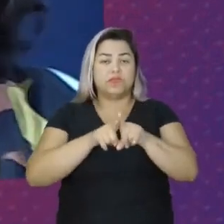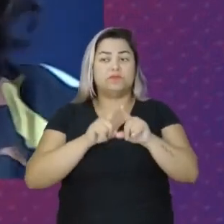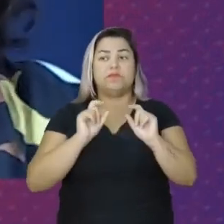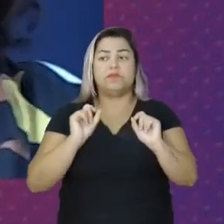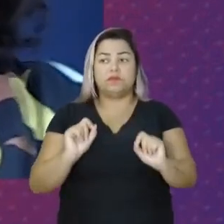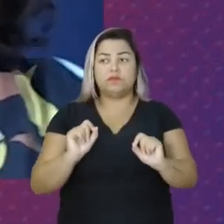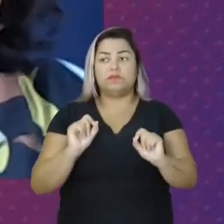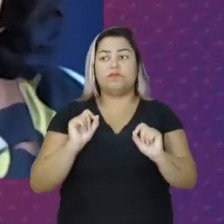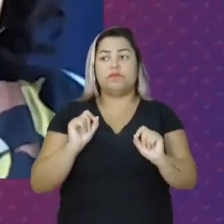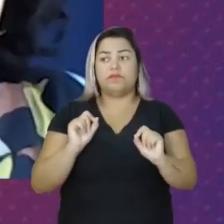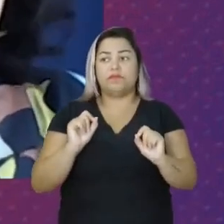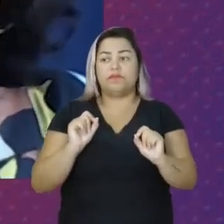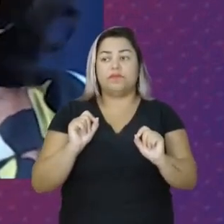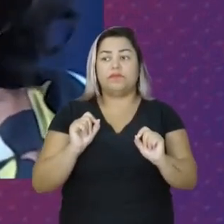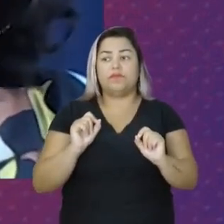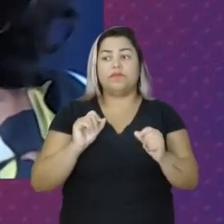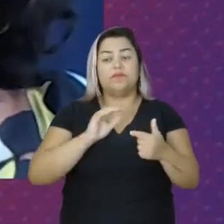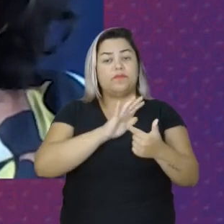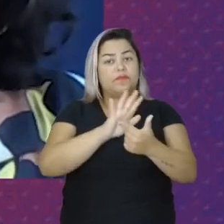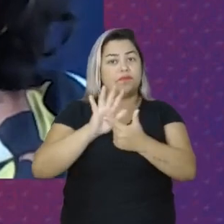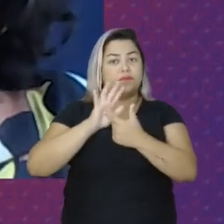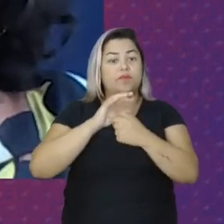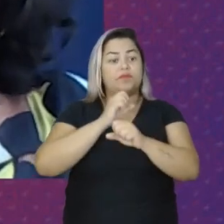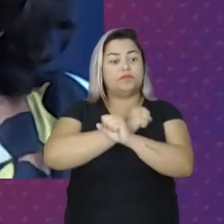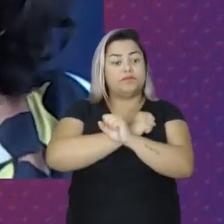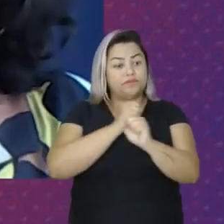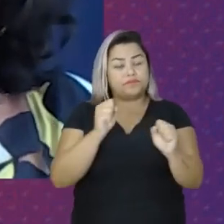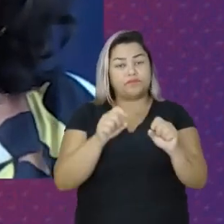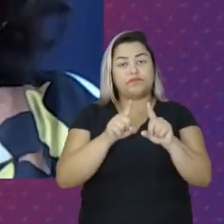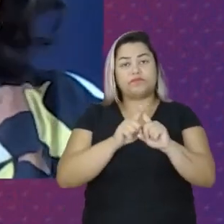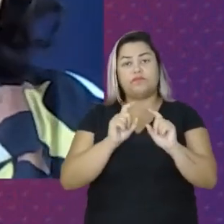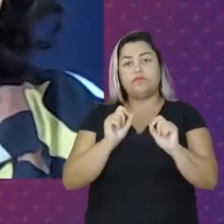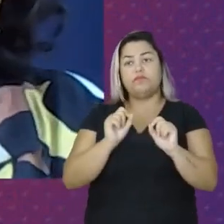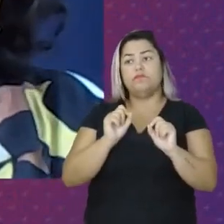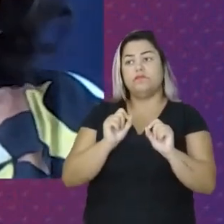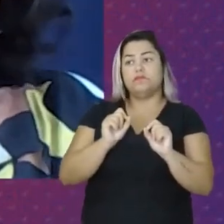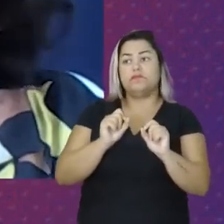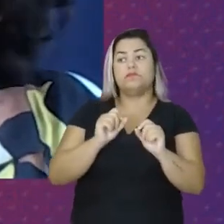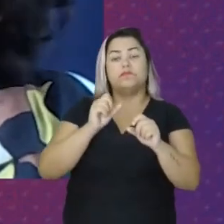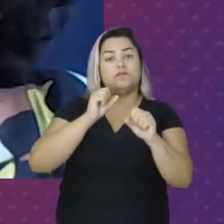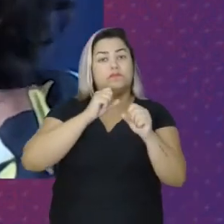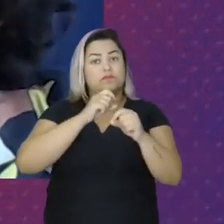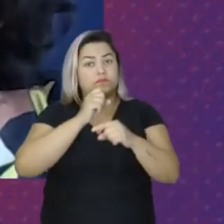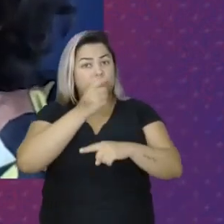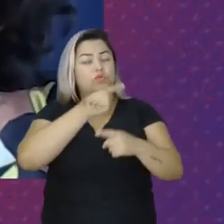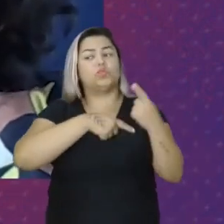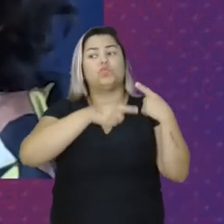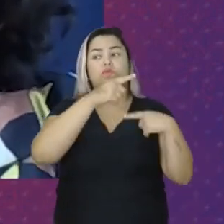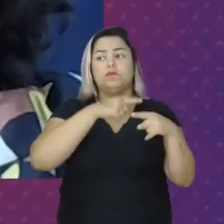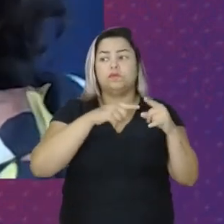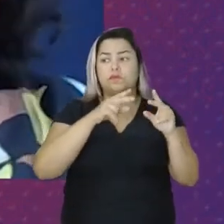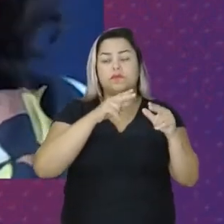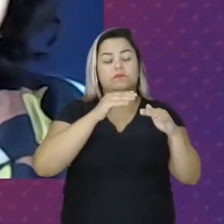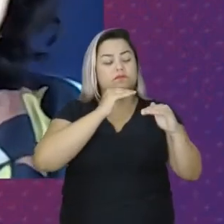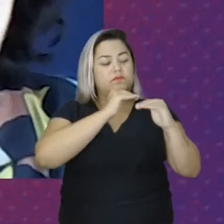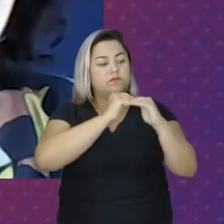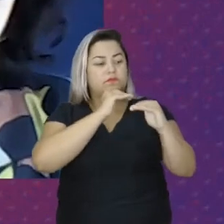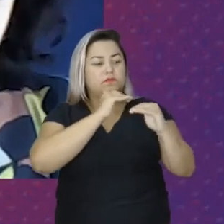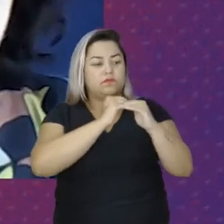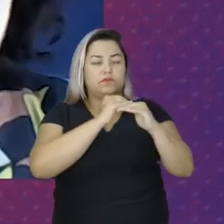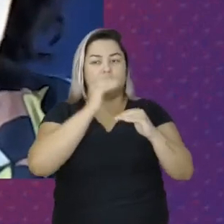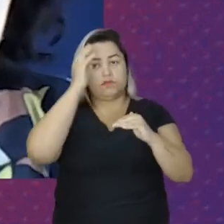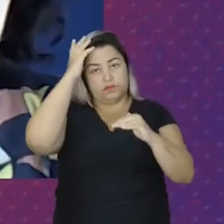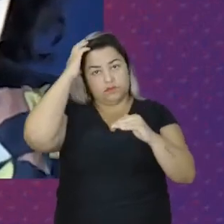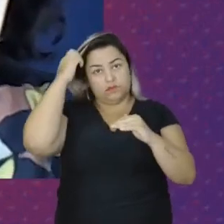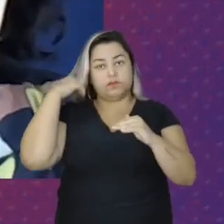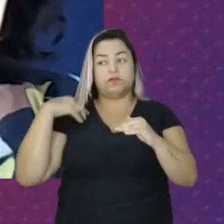aspecto que traz, né, possibilidades de construir essa igualdade entre homens